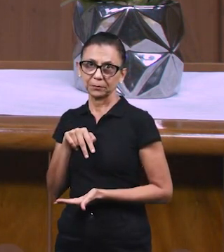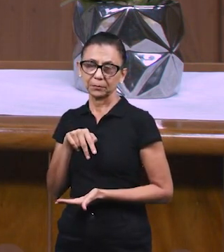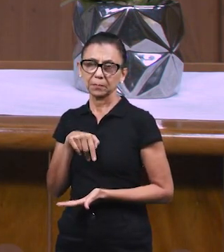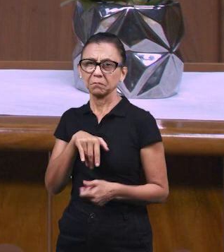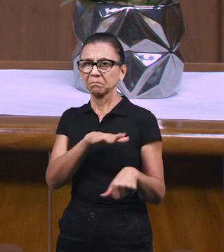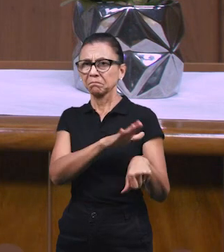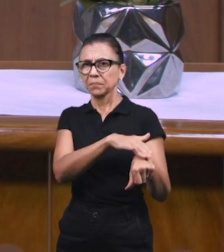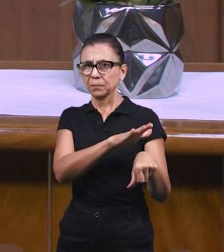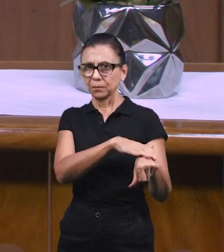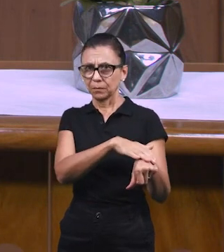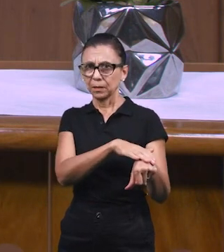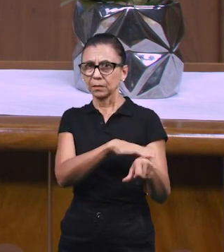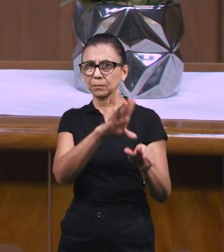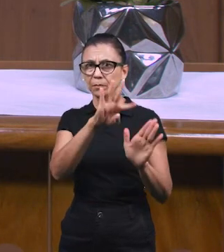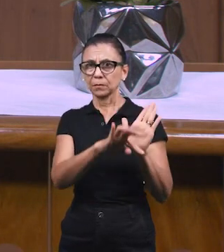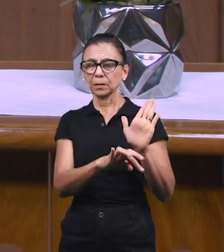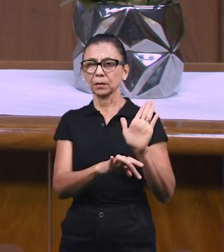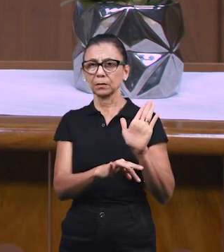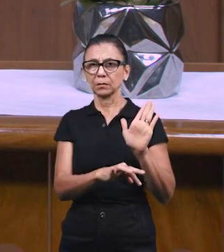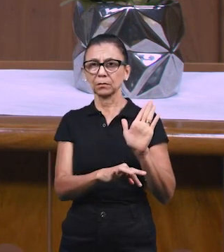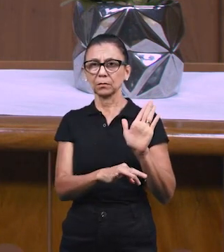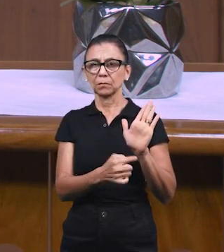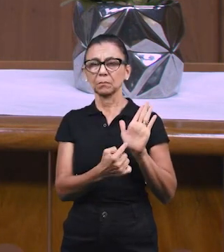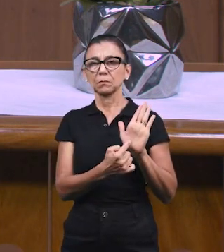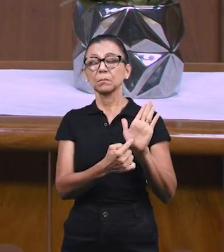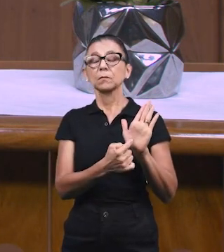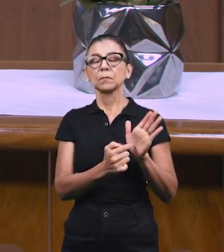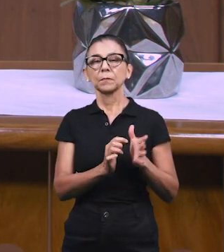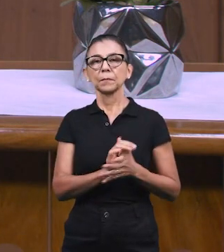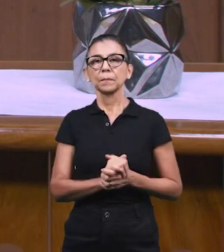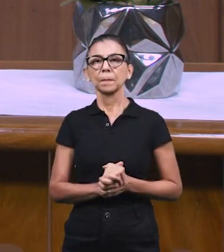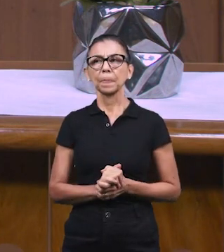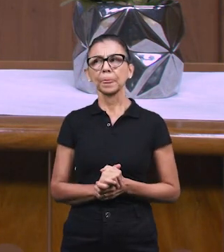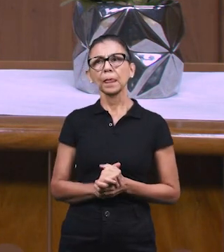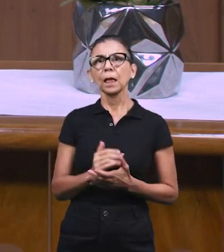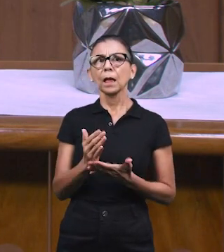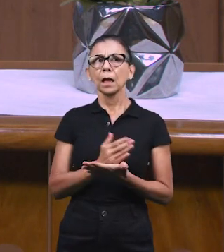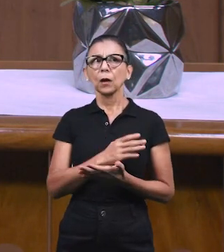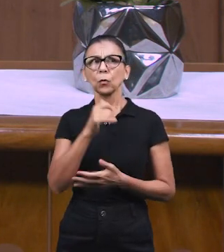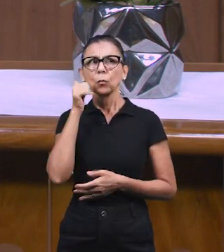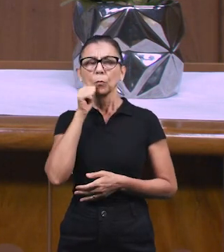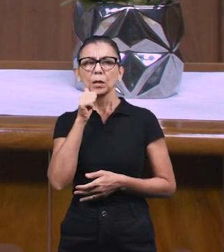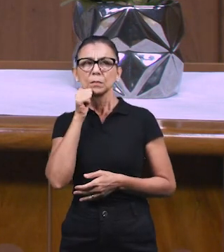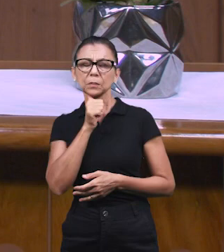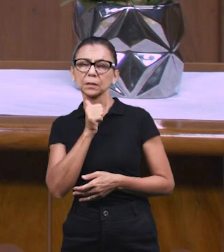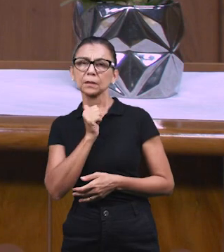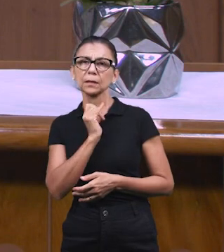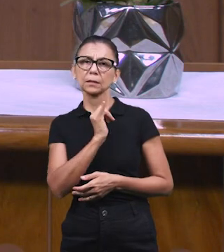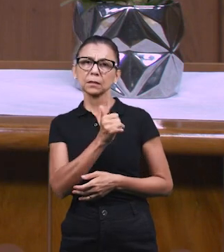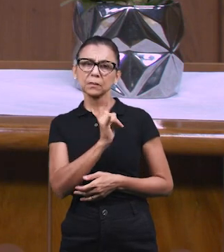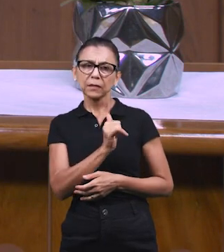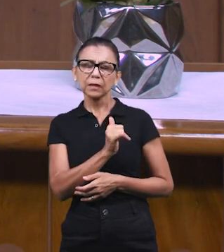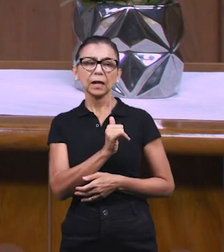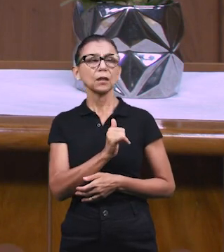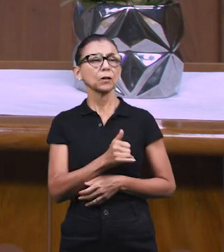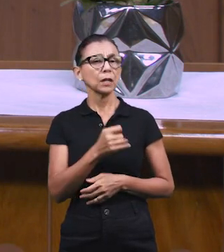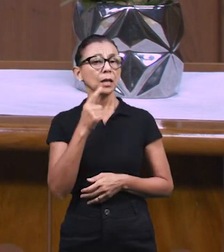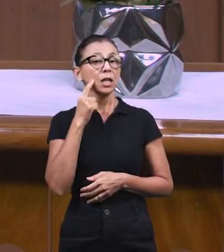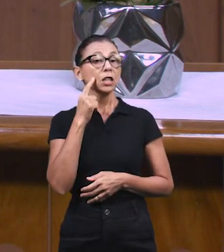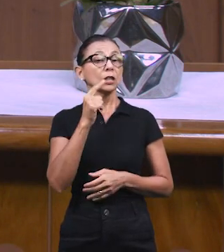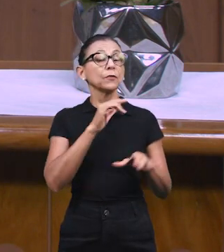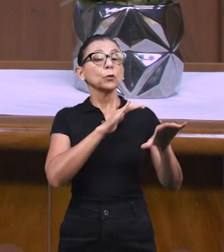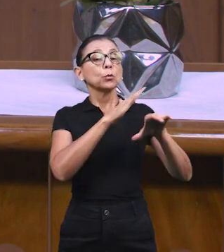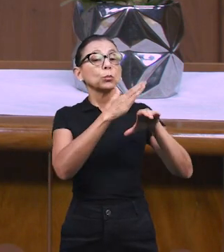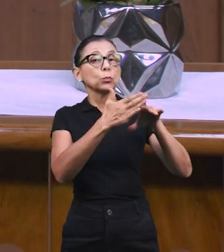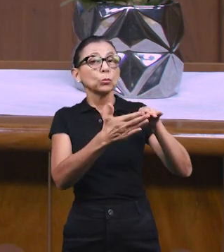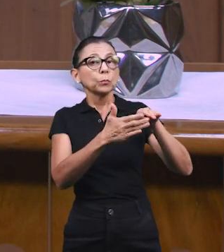Eles mesmos relatam no texto bíblico que algumas mulheres disseram que haviam estado no túmulo e